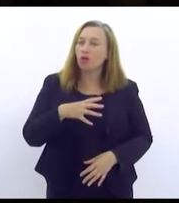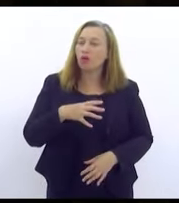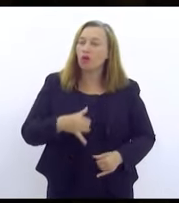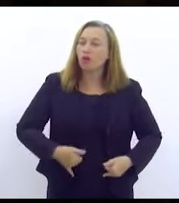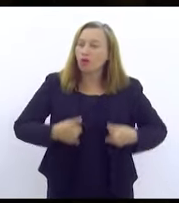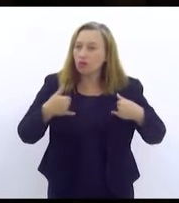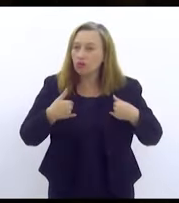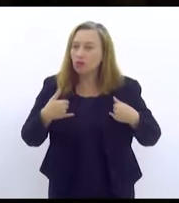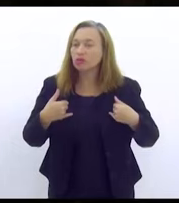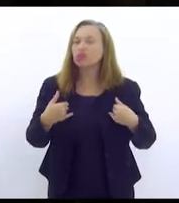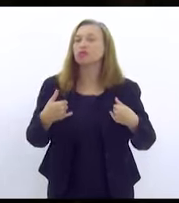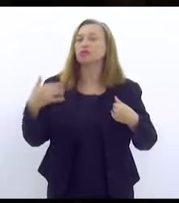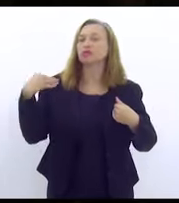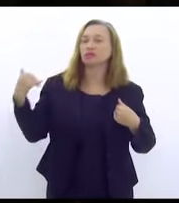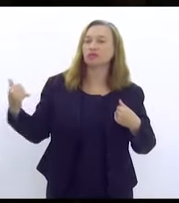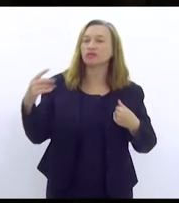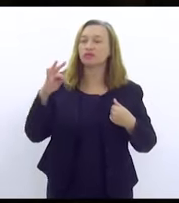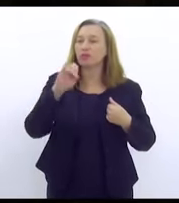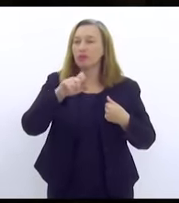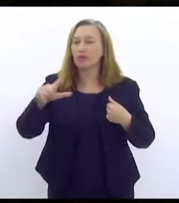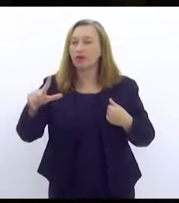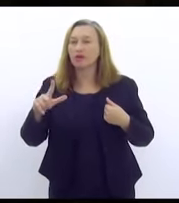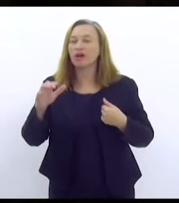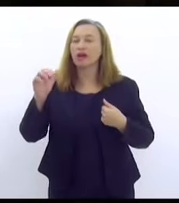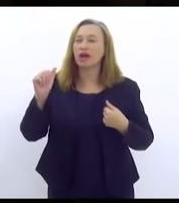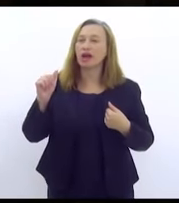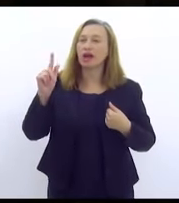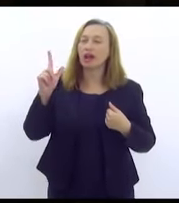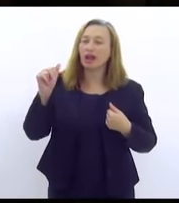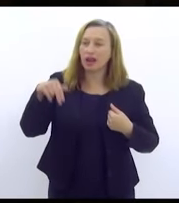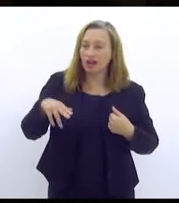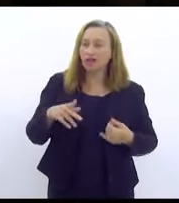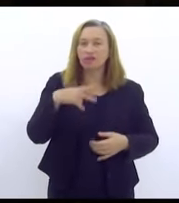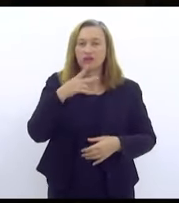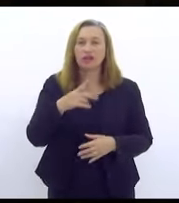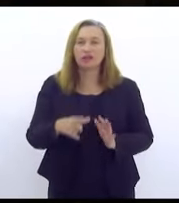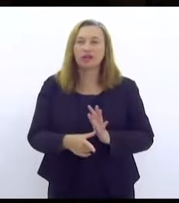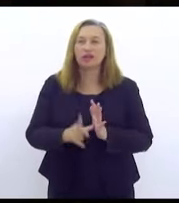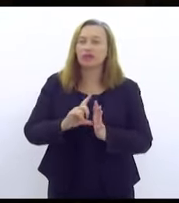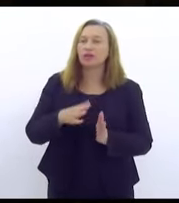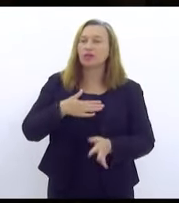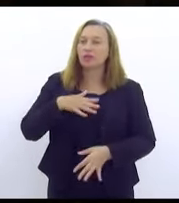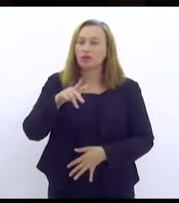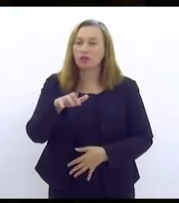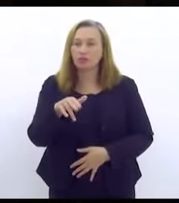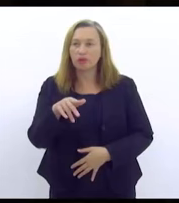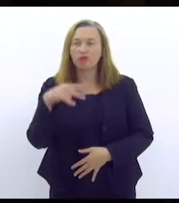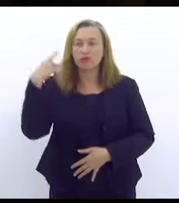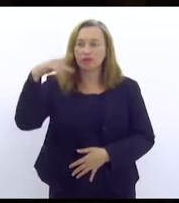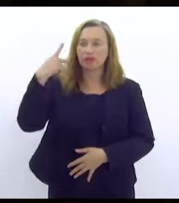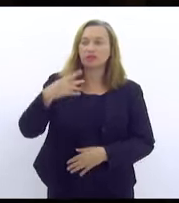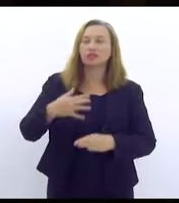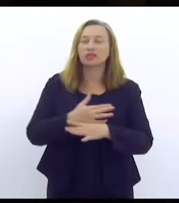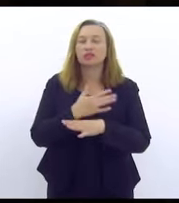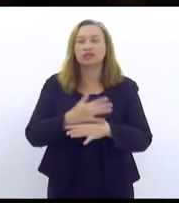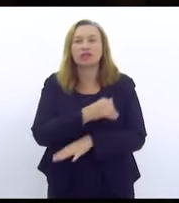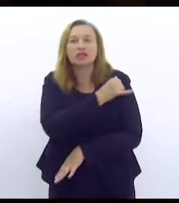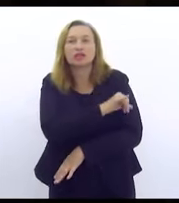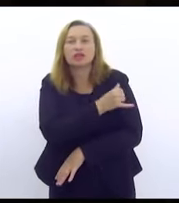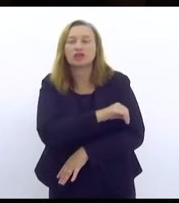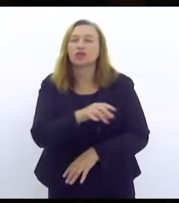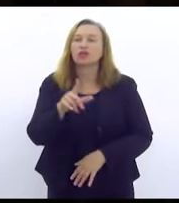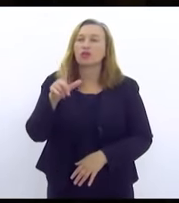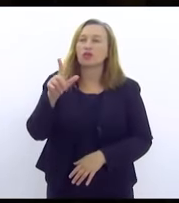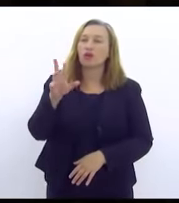lado do deputado Felipe Pobel, ao lado do deputado Alan Lopes, como disse anteriormente, ao lado do meu irmão, vereador na cidade do Rio de Janeiro, o vereador